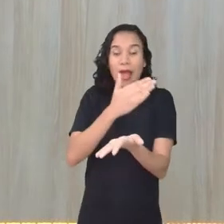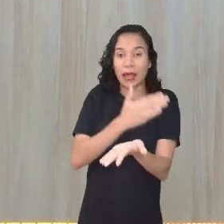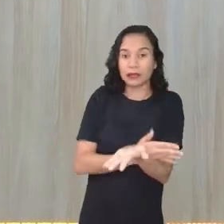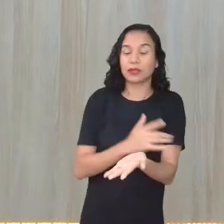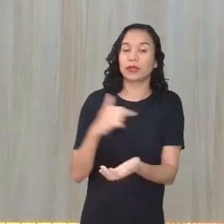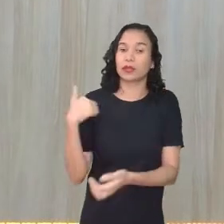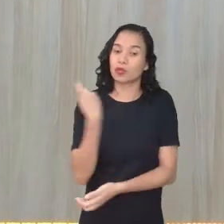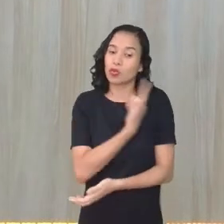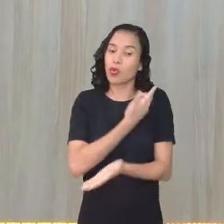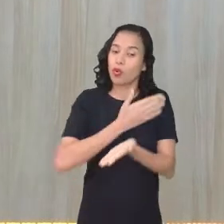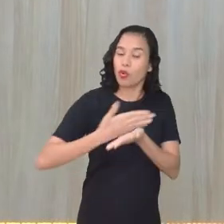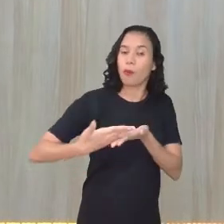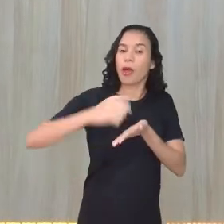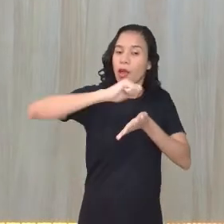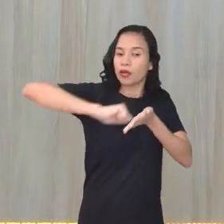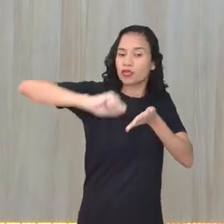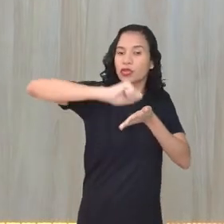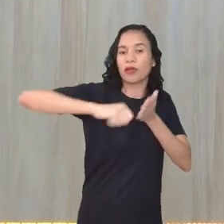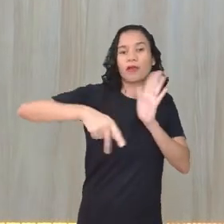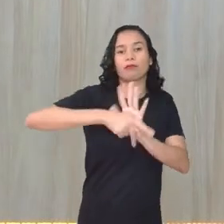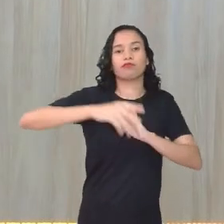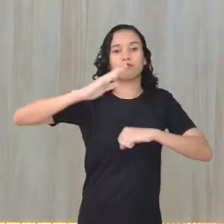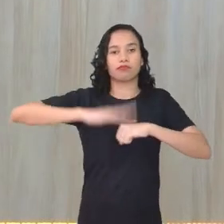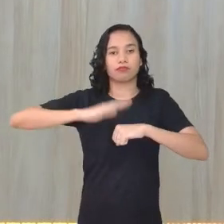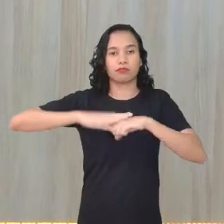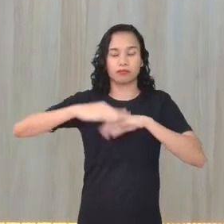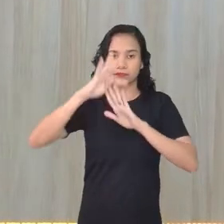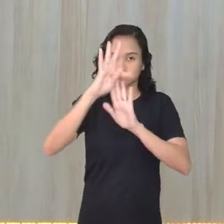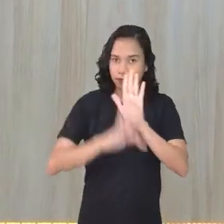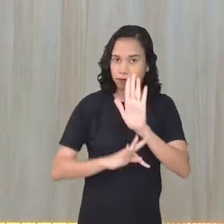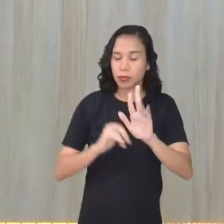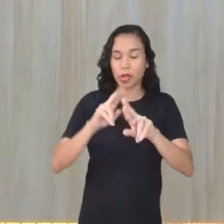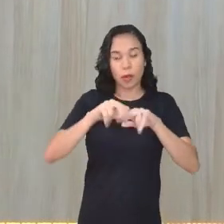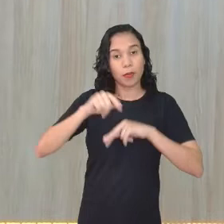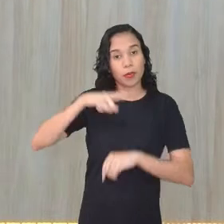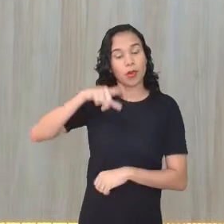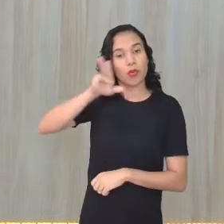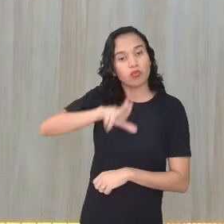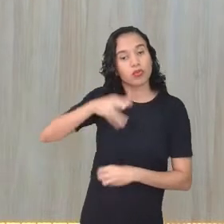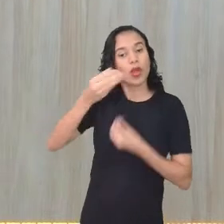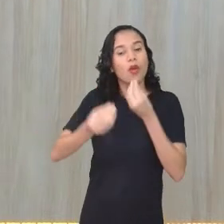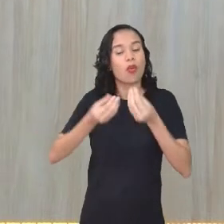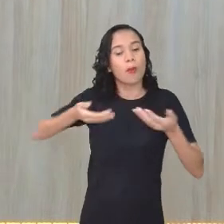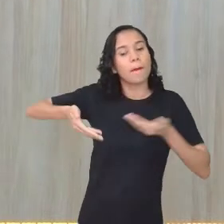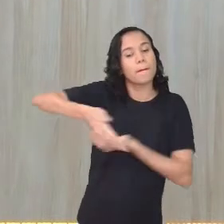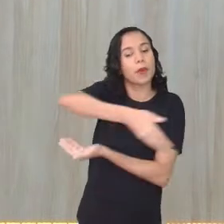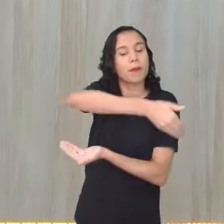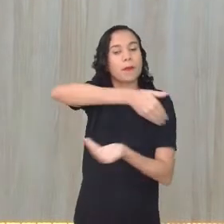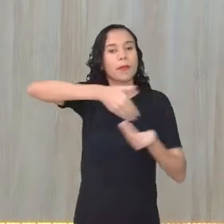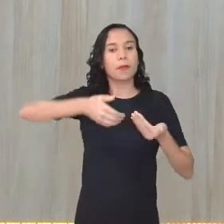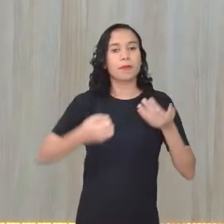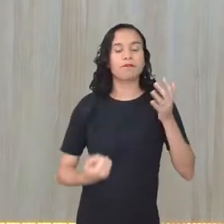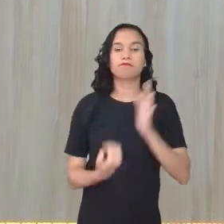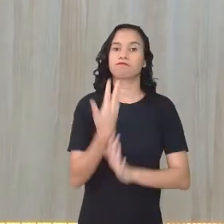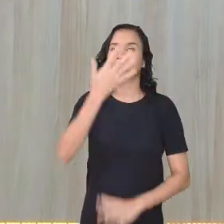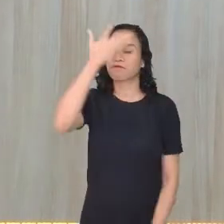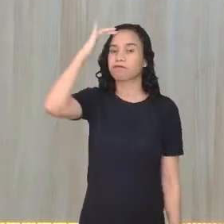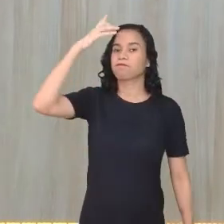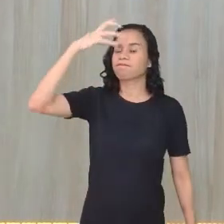da gente começar a escrever o nosso próprio texto. E como eles se articulam entre si para criar